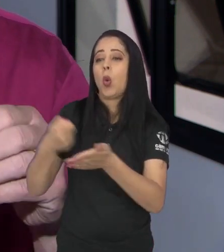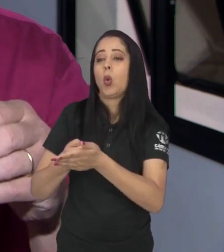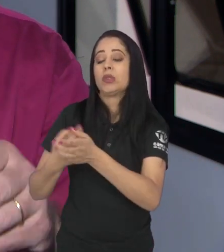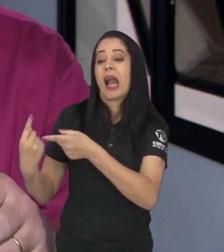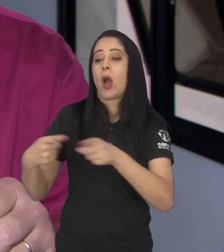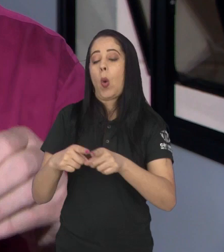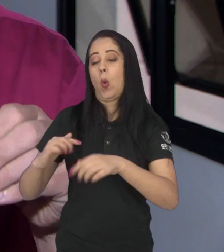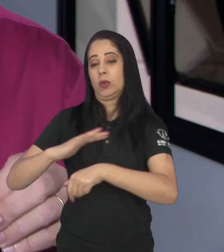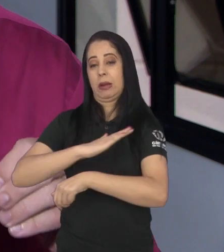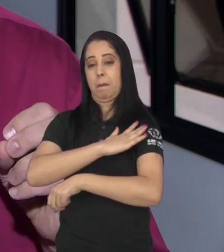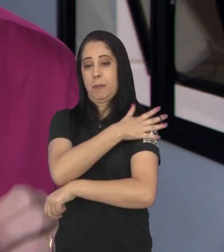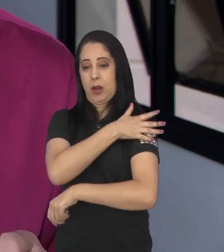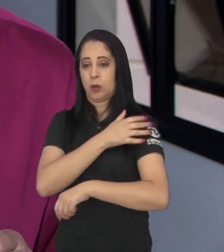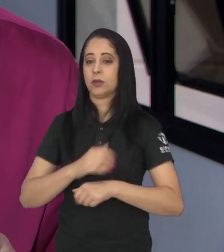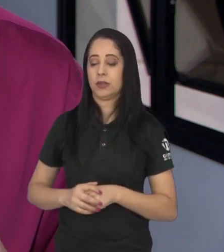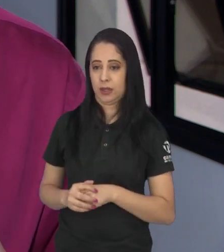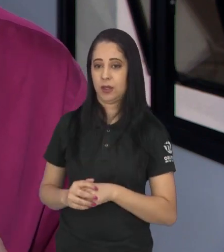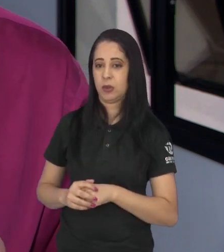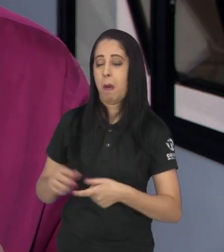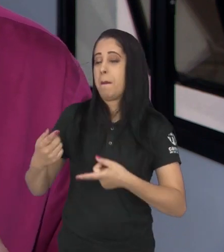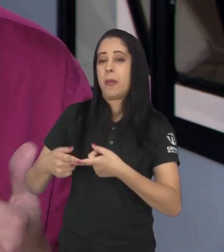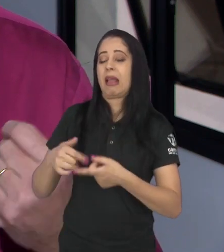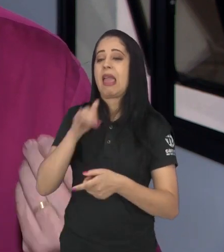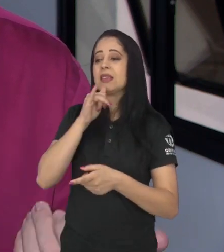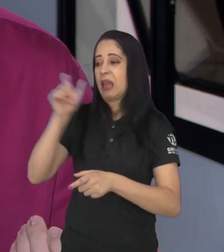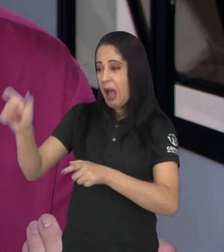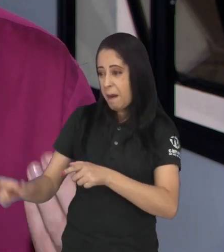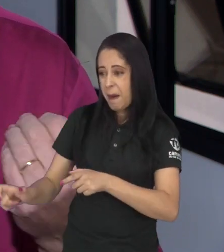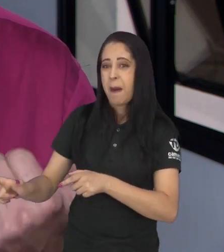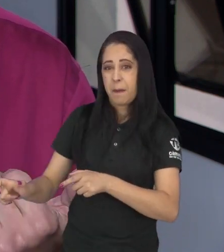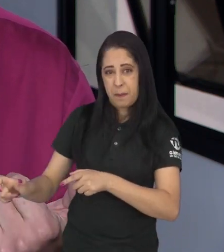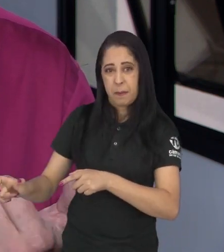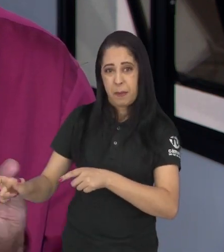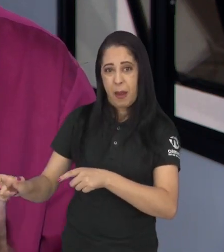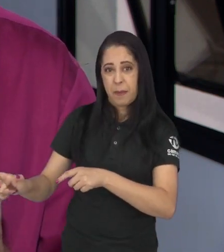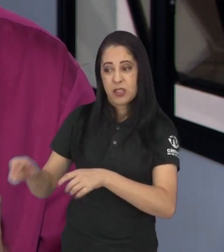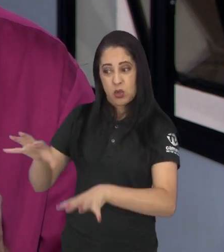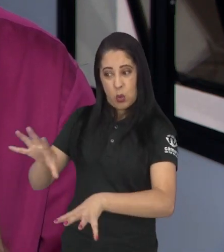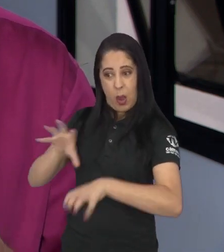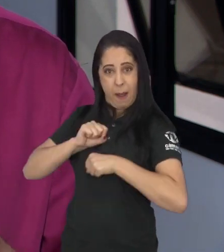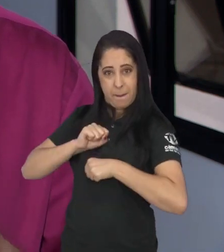o preconceito vai ajudar no tratamento. Porque a pessoa que tem